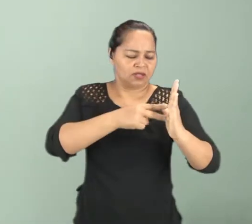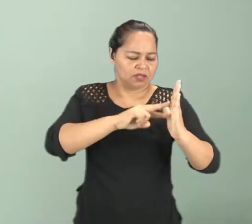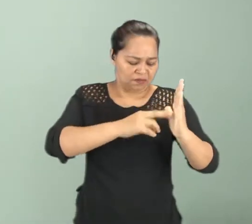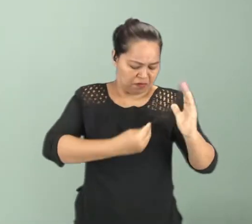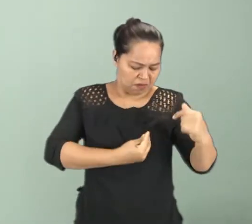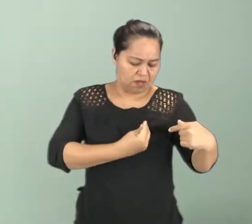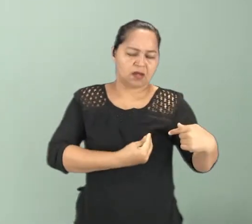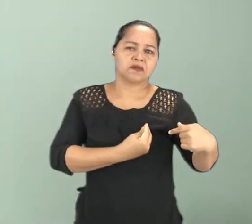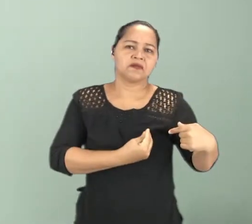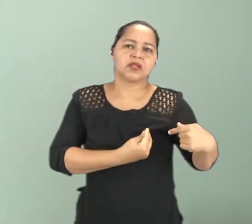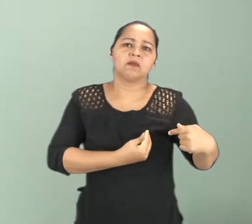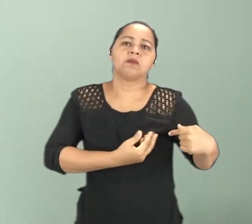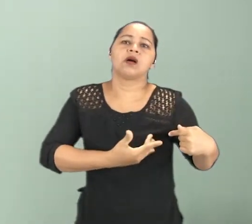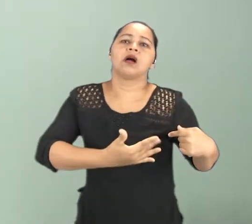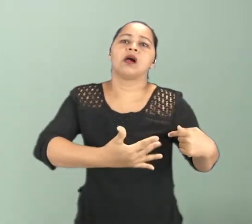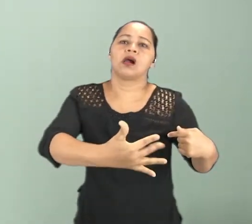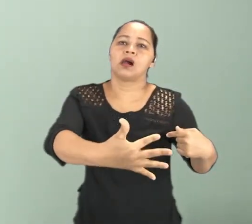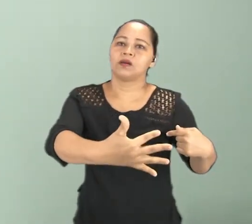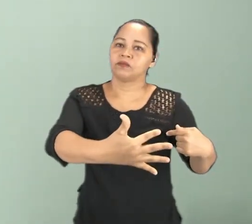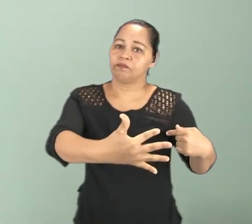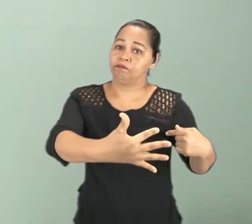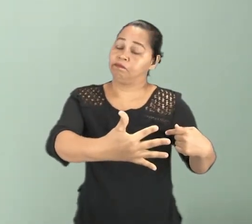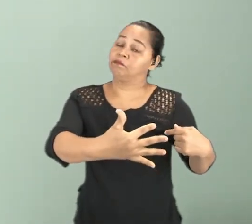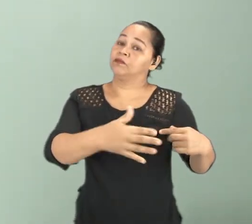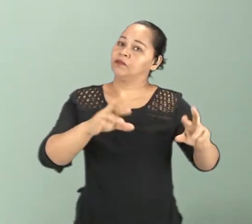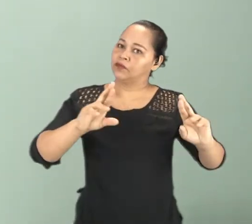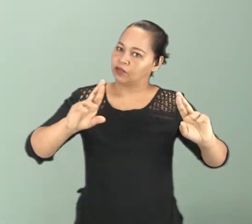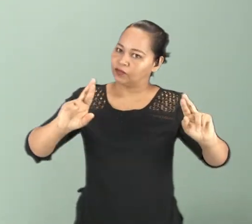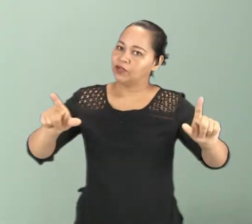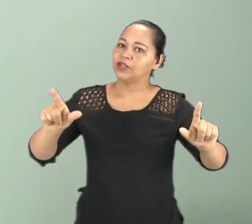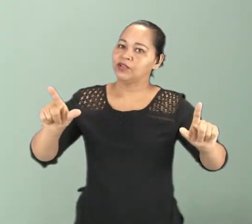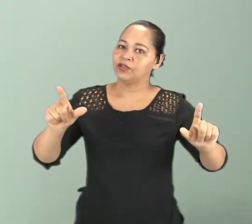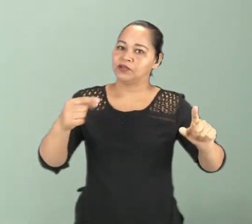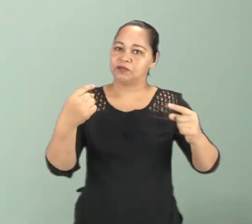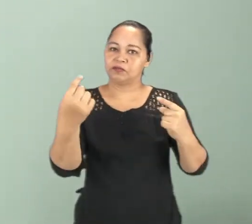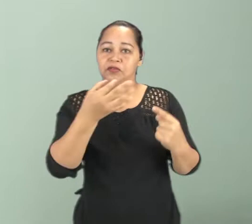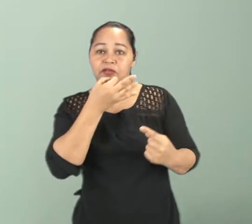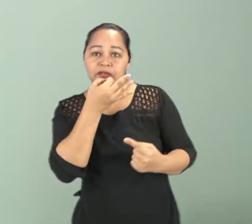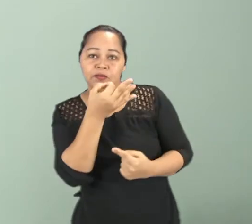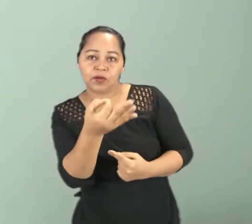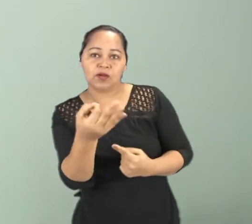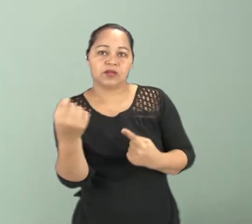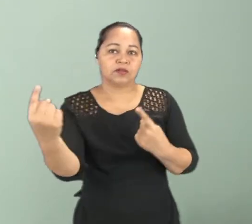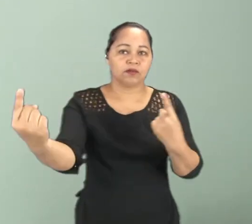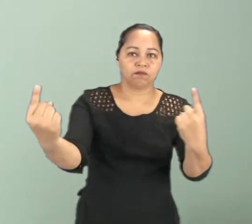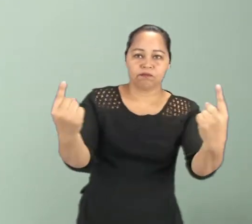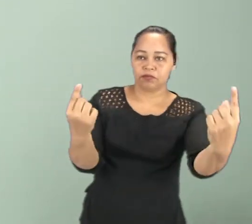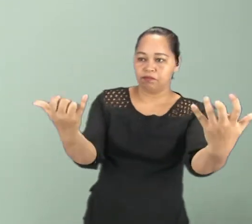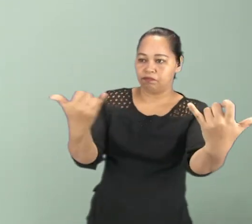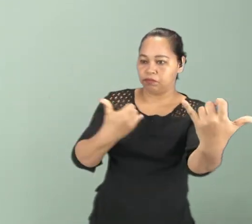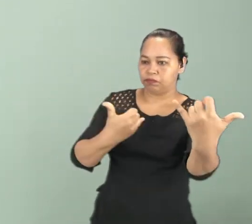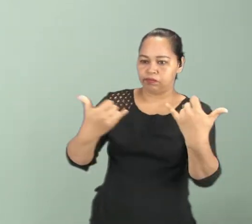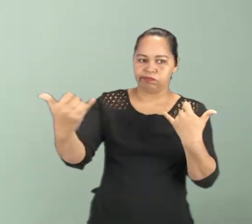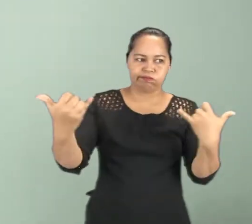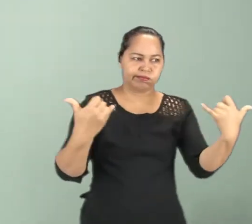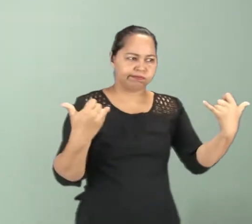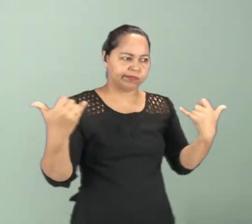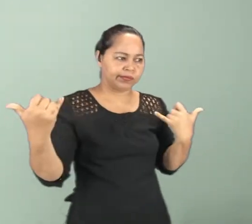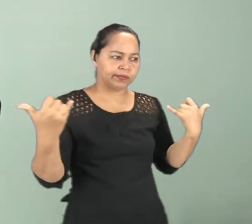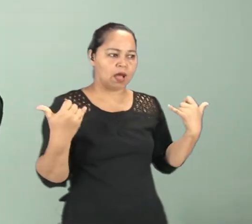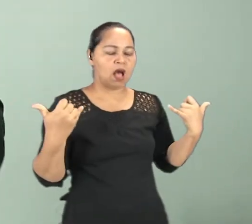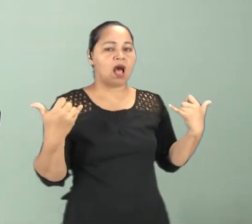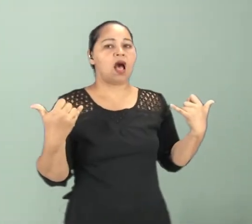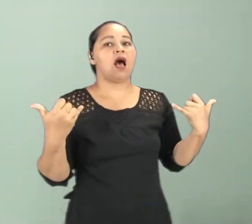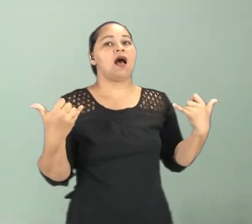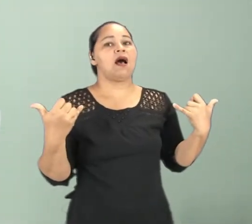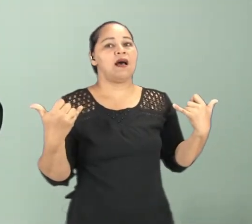essas respostas, muitas vezes, podem ser diferentes uma das outras, tá bom? E, com certeza, elas